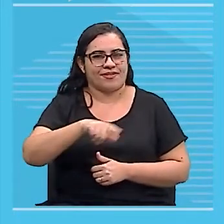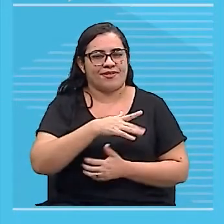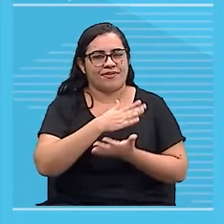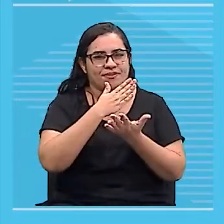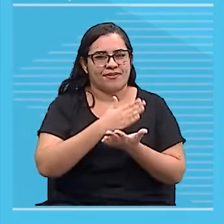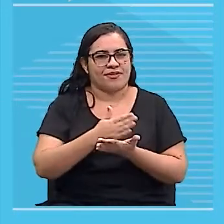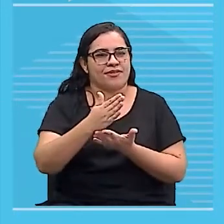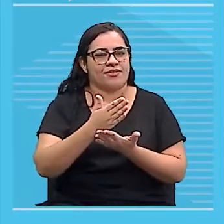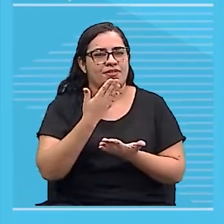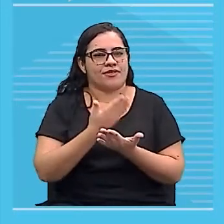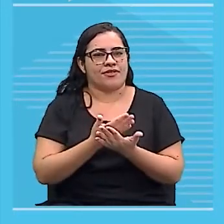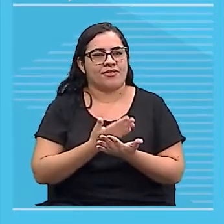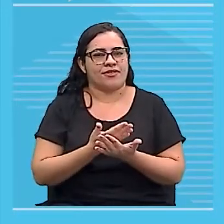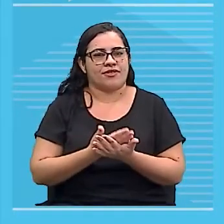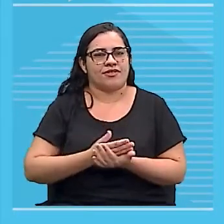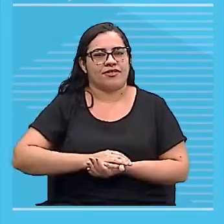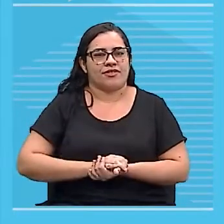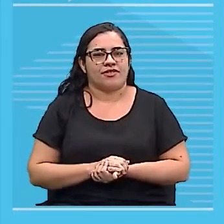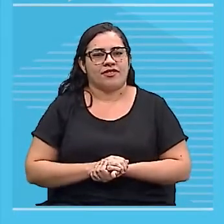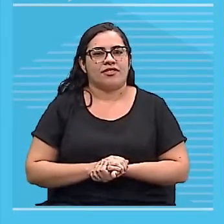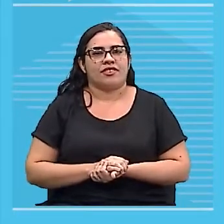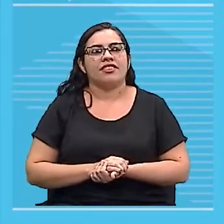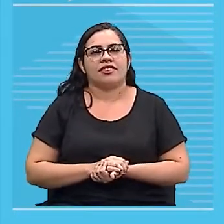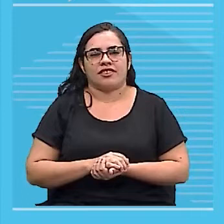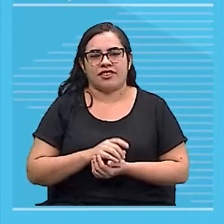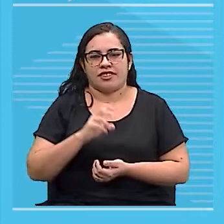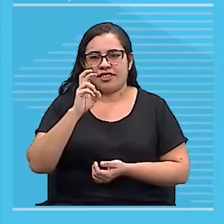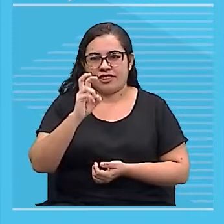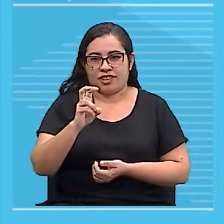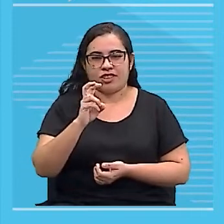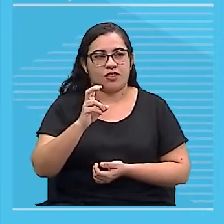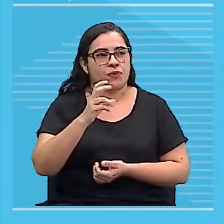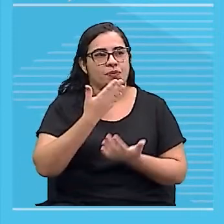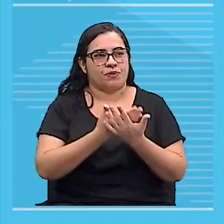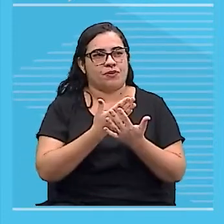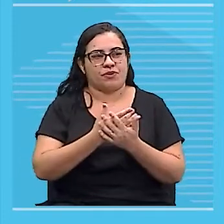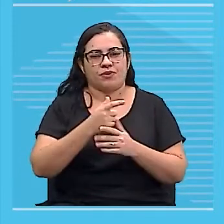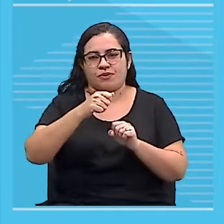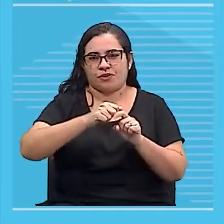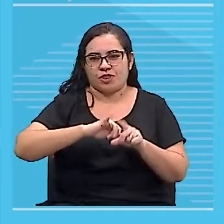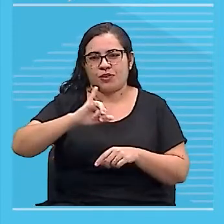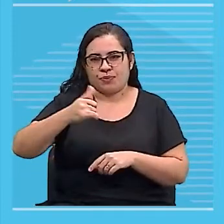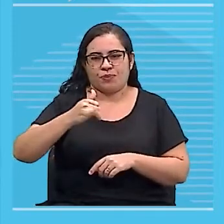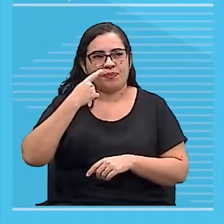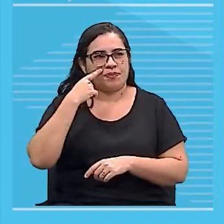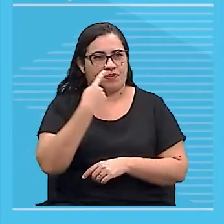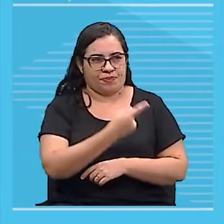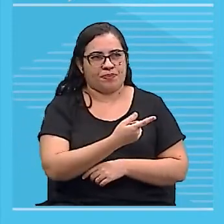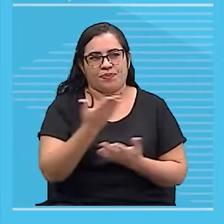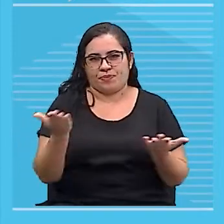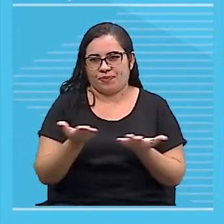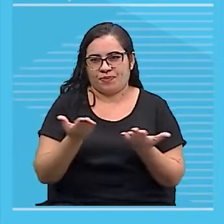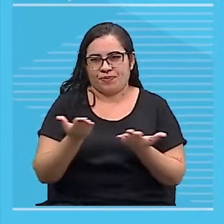hoje a aula do dia 5/7, tá bom? 5